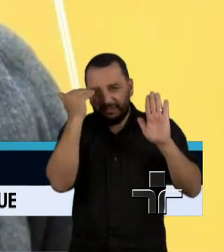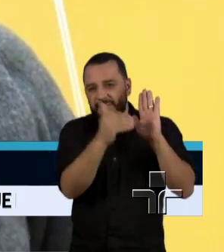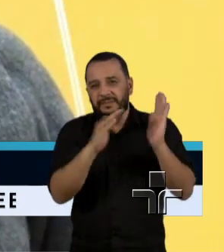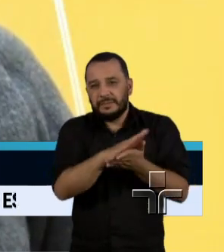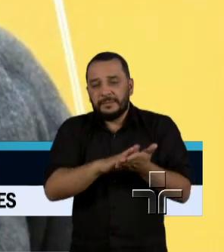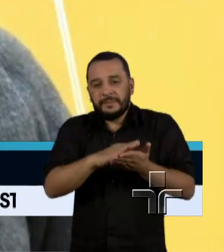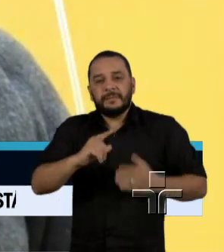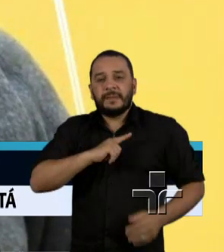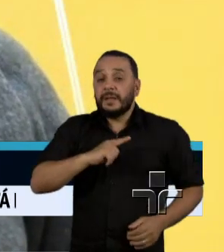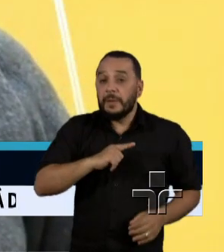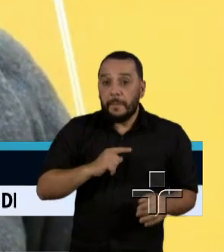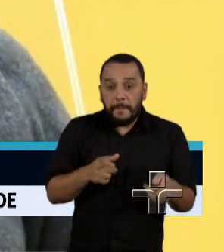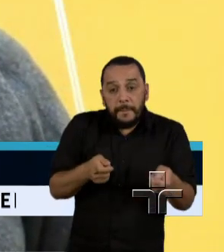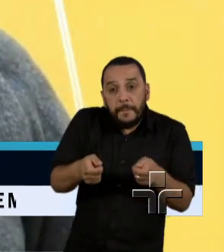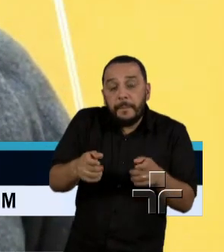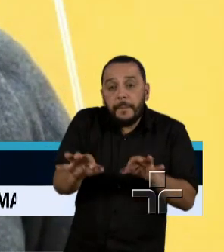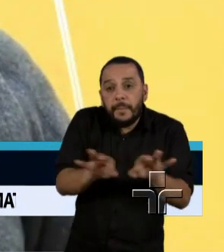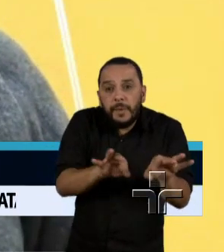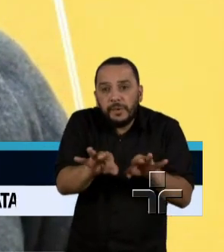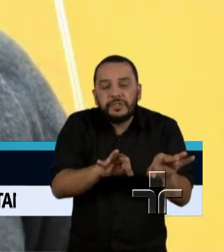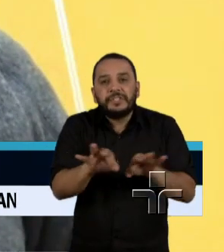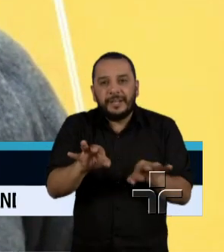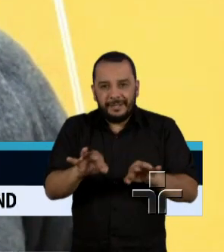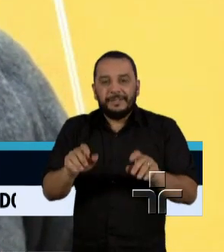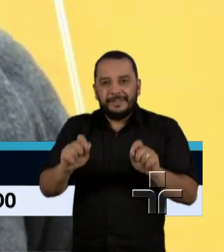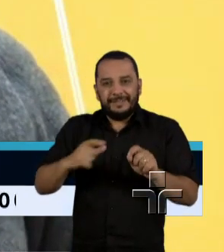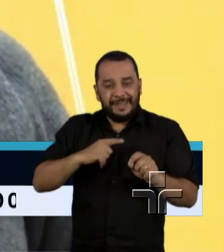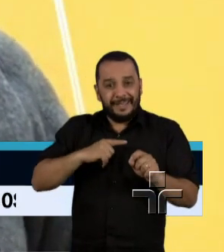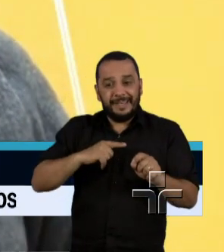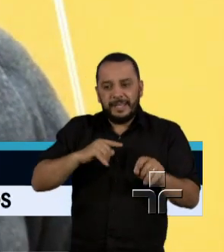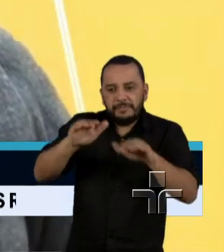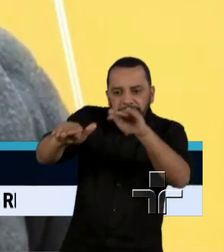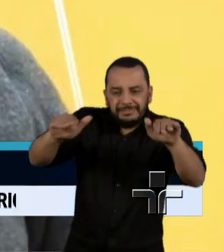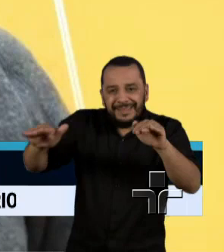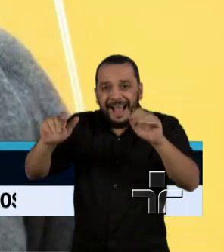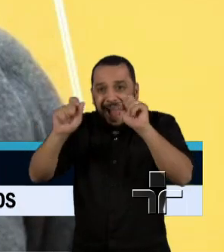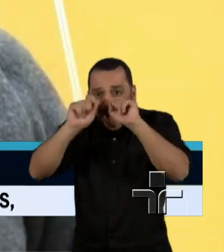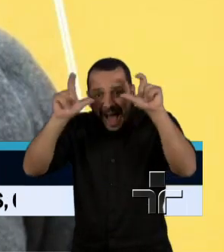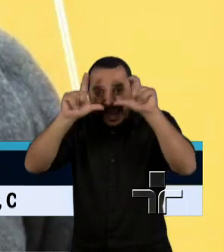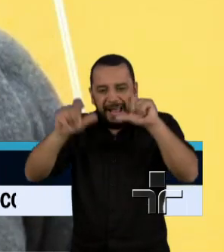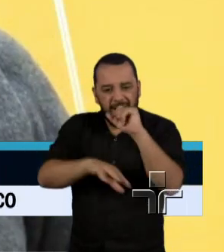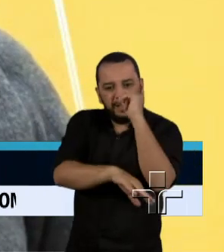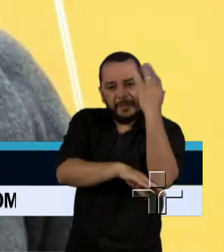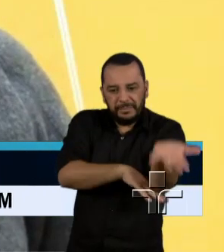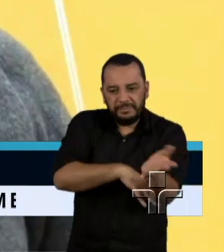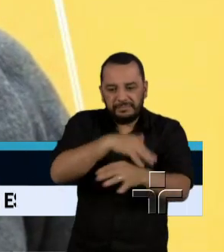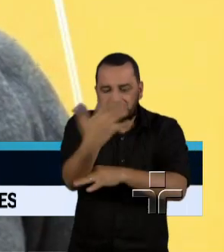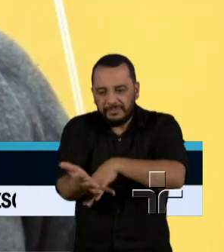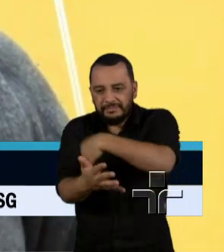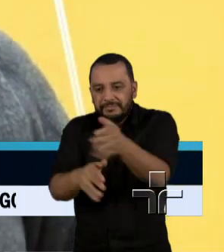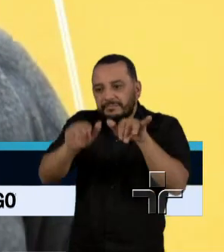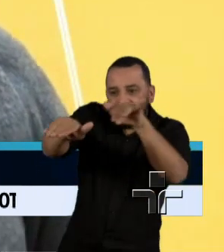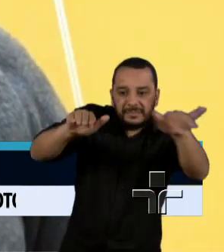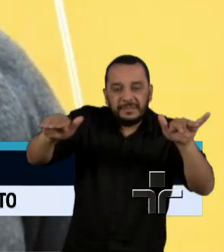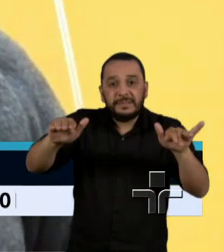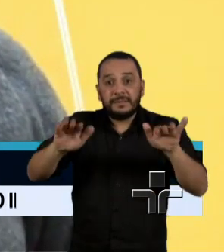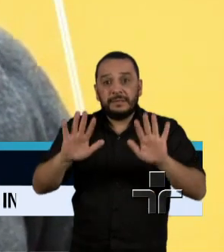MAP Biomas, a gente faz a verificação e validação dos alertas de desmatamento, e a gente verificou que nesse ano de 2019,